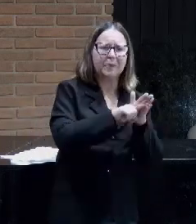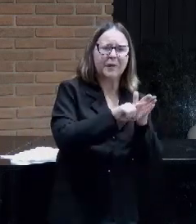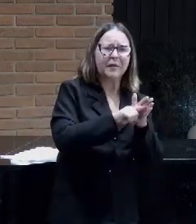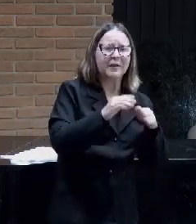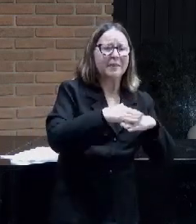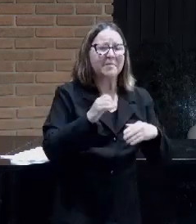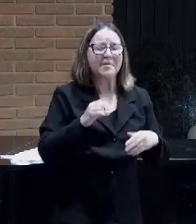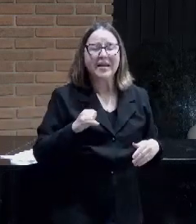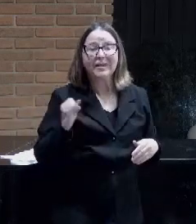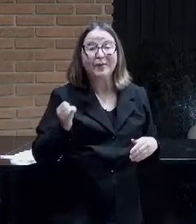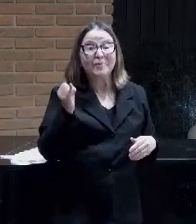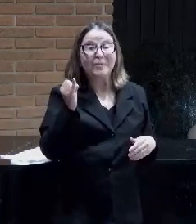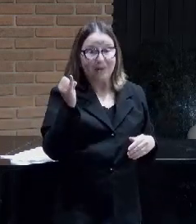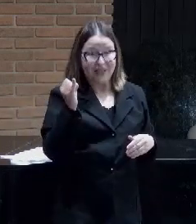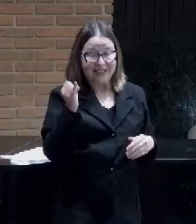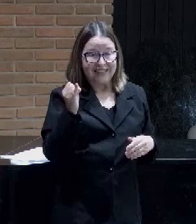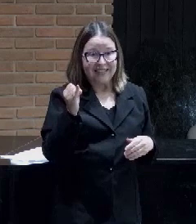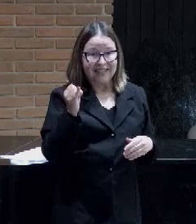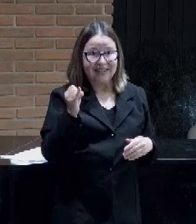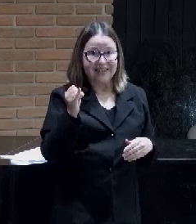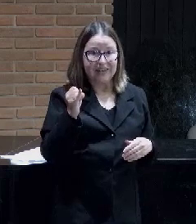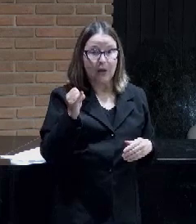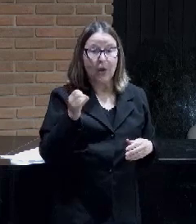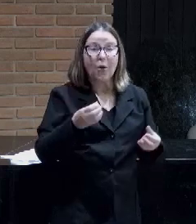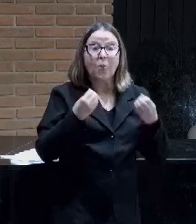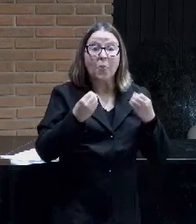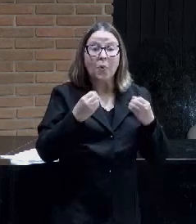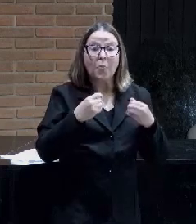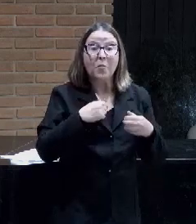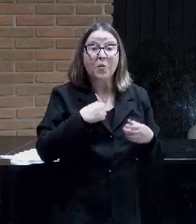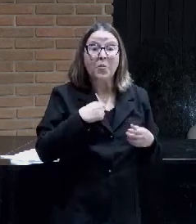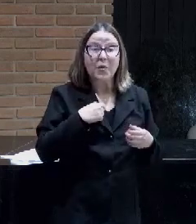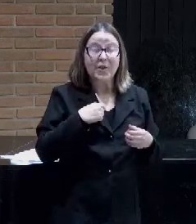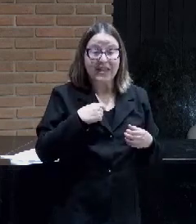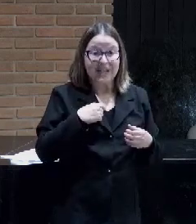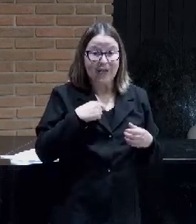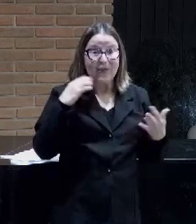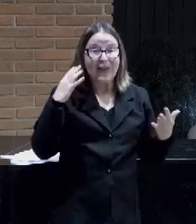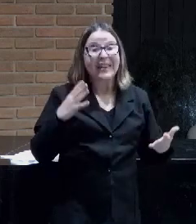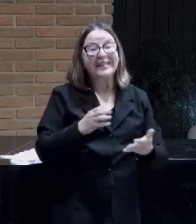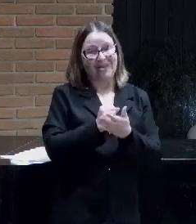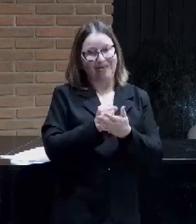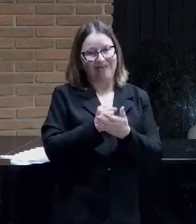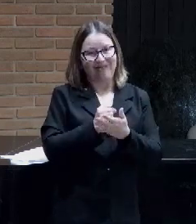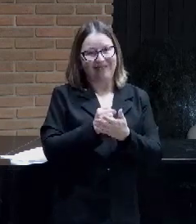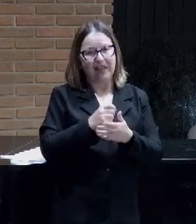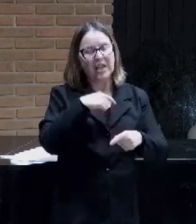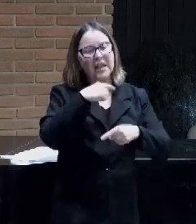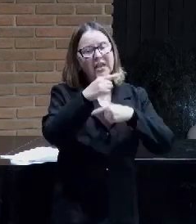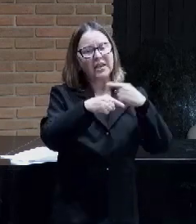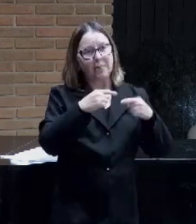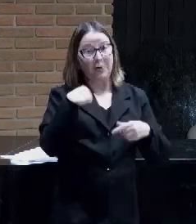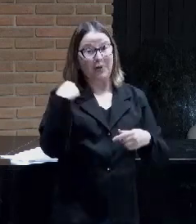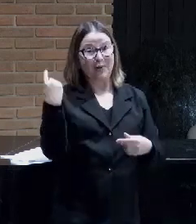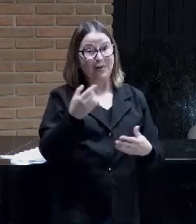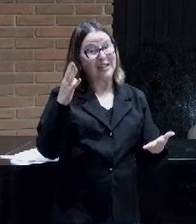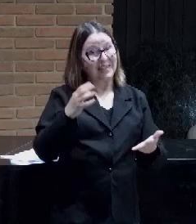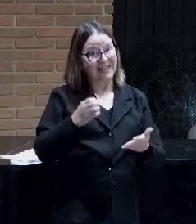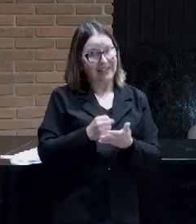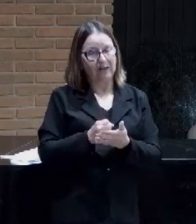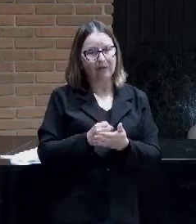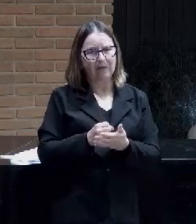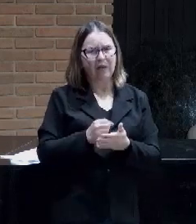alguém pode fazer é qual? Como que eu posso ser salvo? Depois que nós somos salvos, qual que é a pergunta mais importante que nós podemos